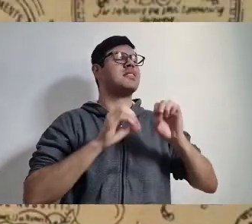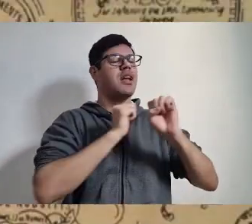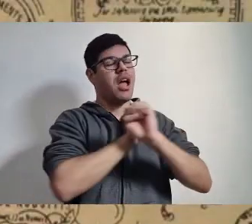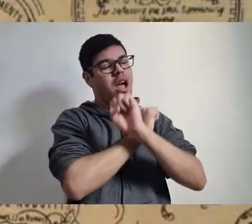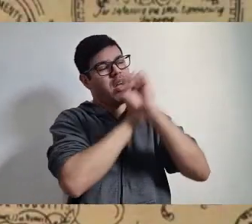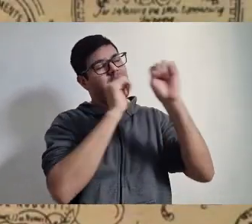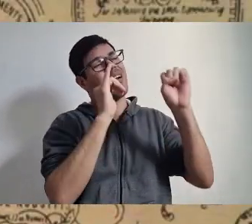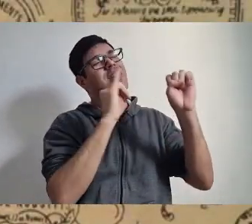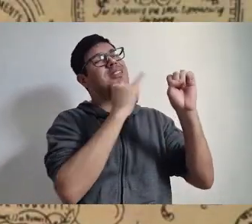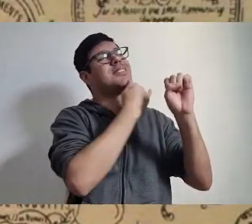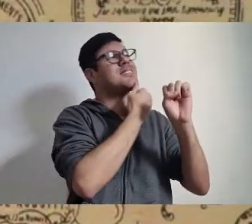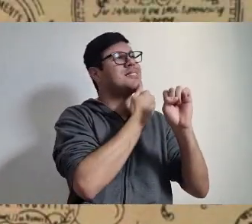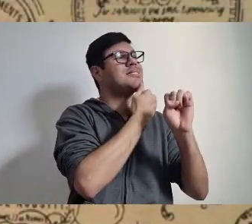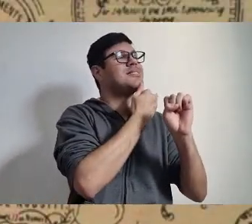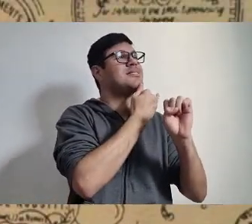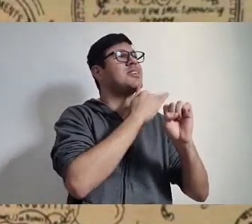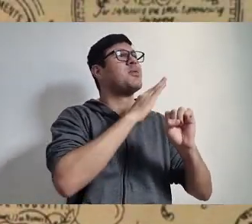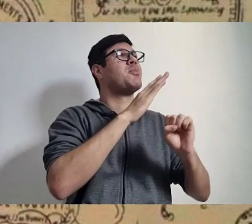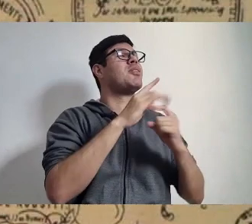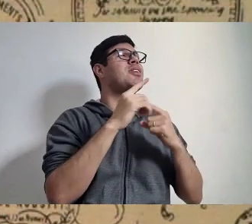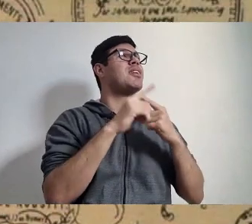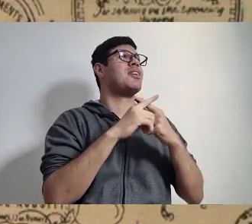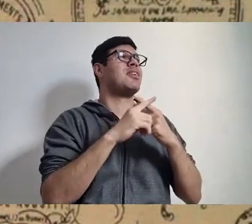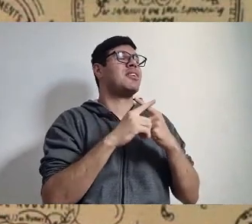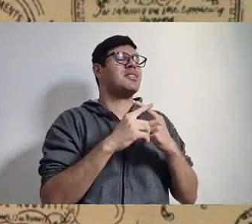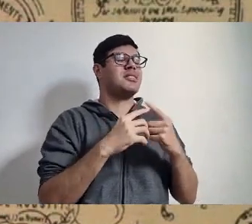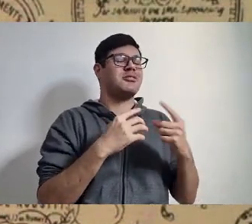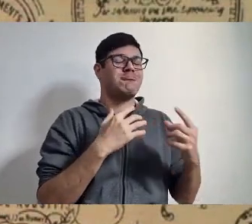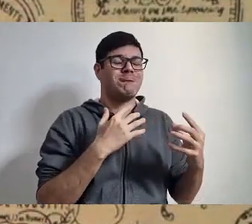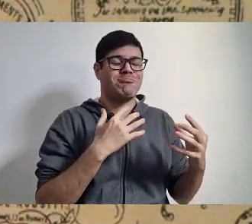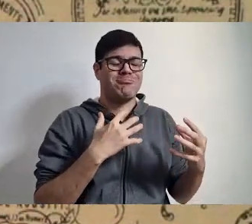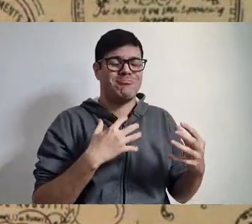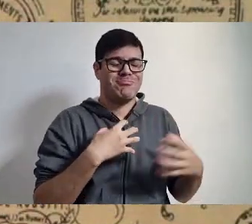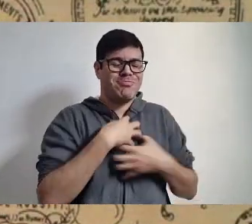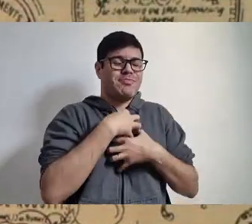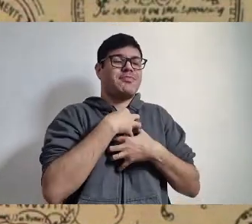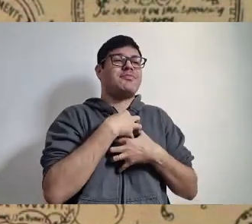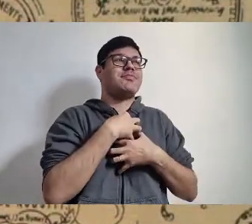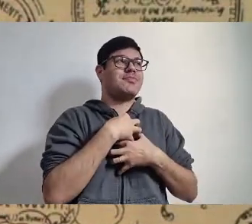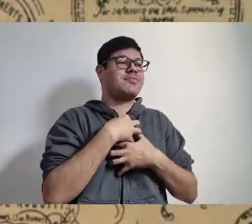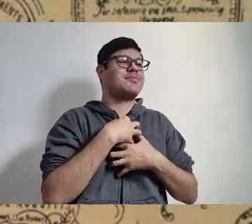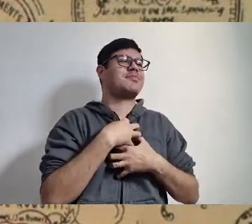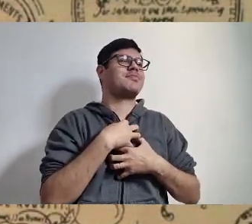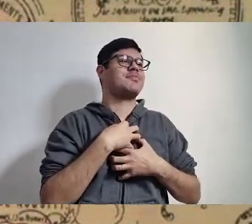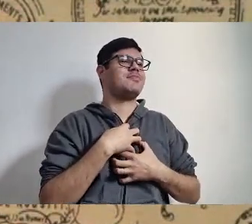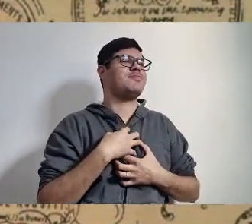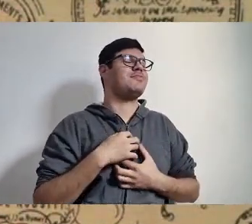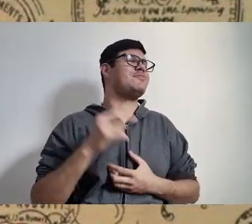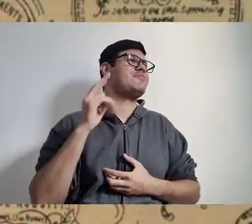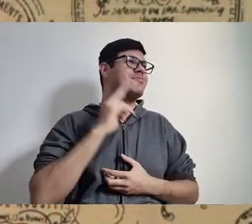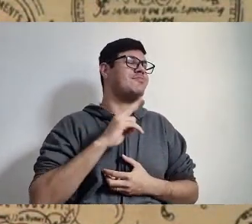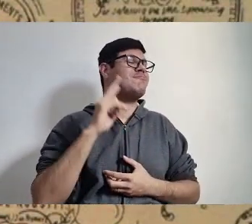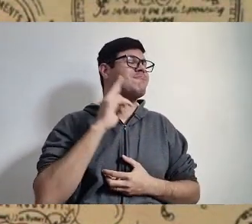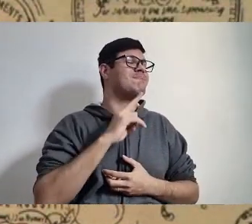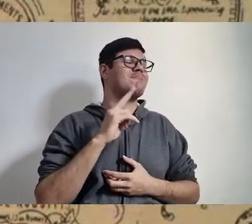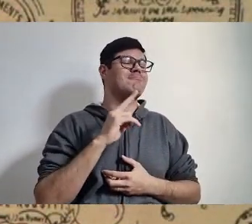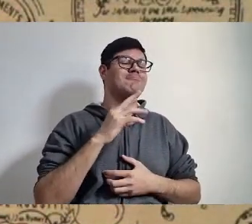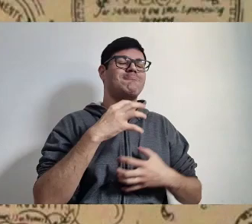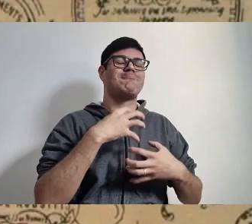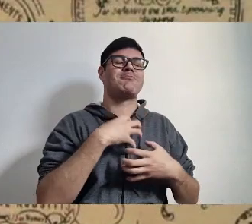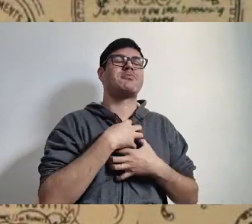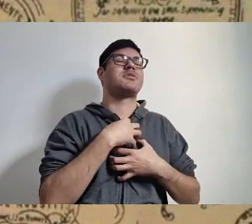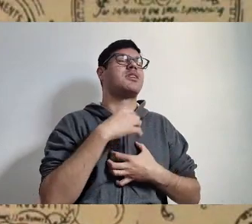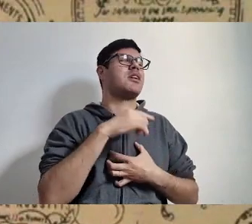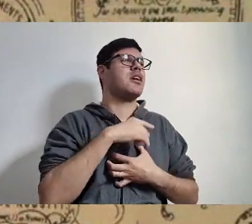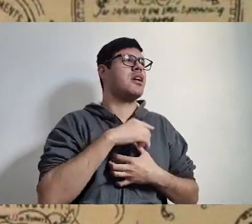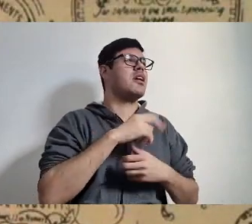triste, porque tá frustração é a palavra que resume vereador. Porque fica frustrado. tudo? É, Porque a gente